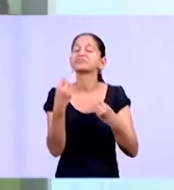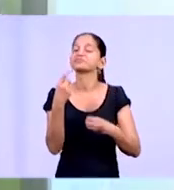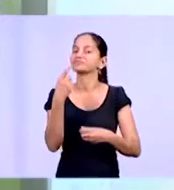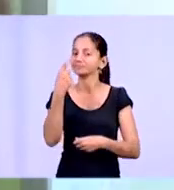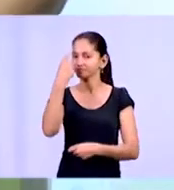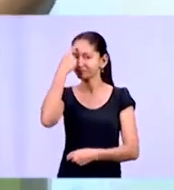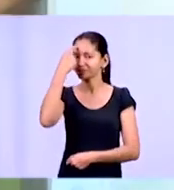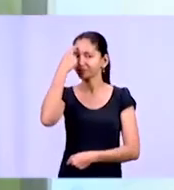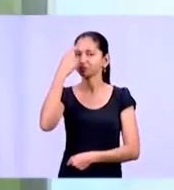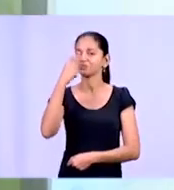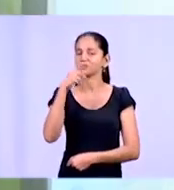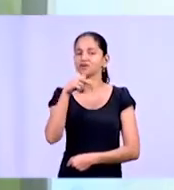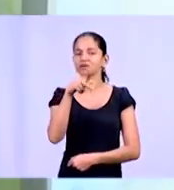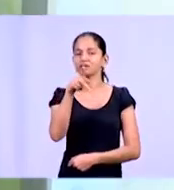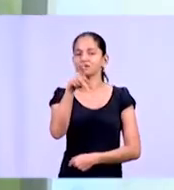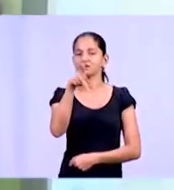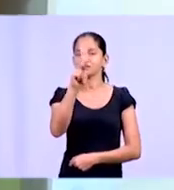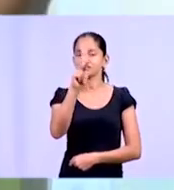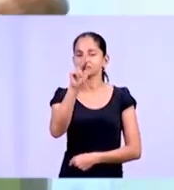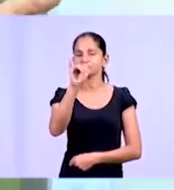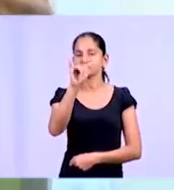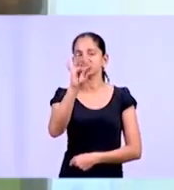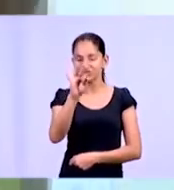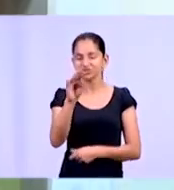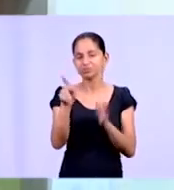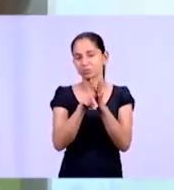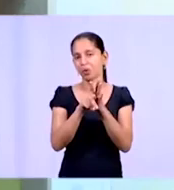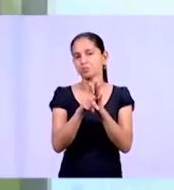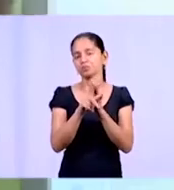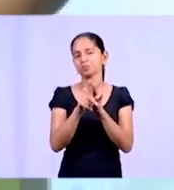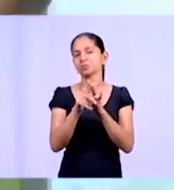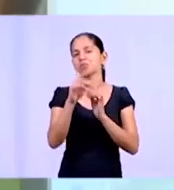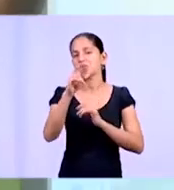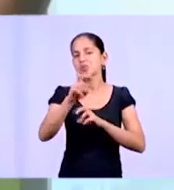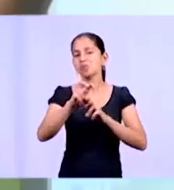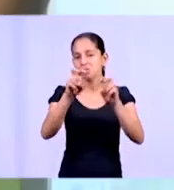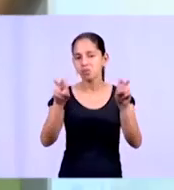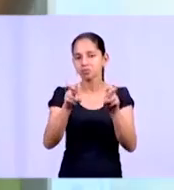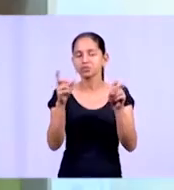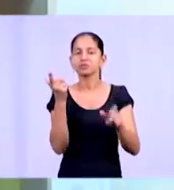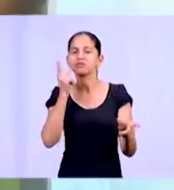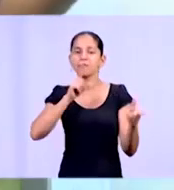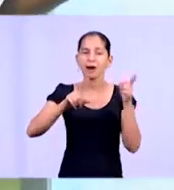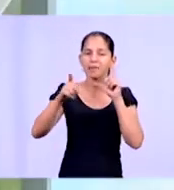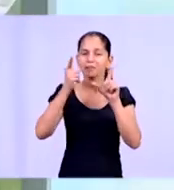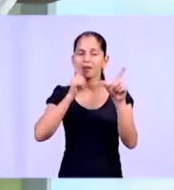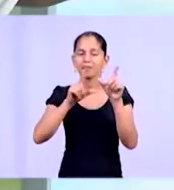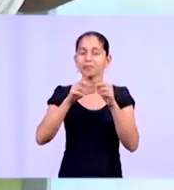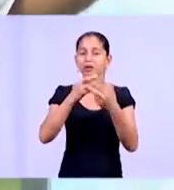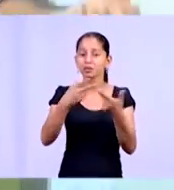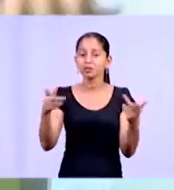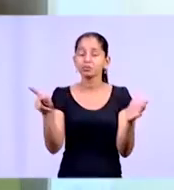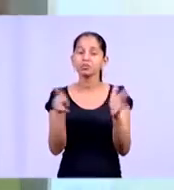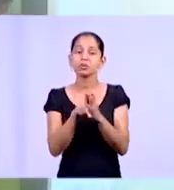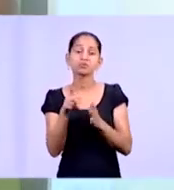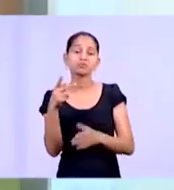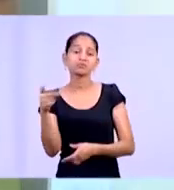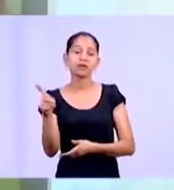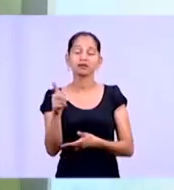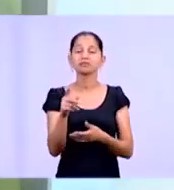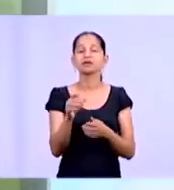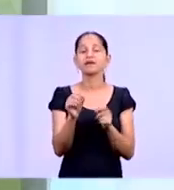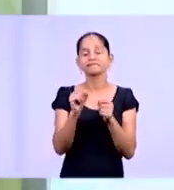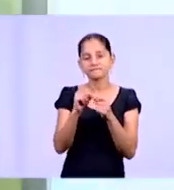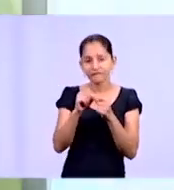kit de computador. Não é nem computador, vamos chamar de kit de computador. E essa capacidade deles de criar o programa para ele, transformaram ele em